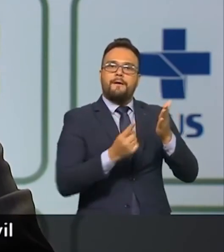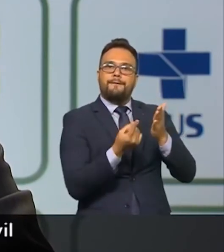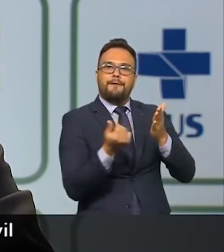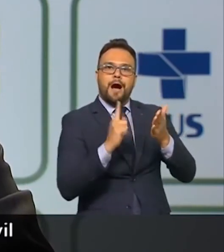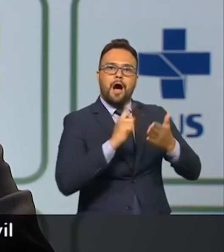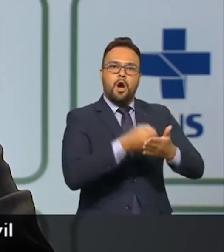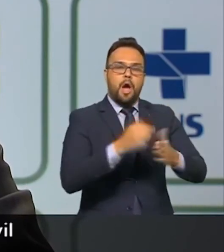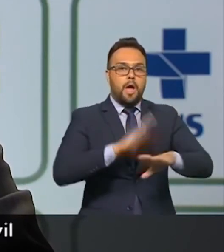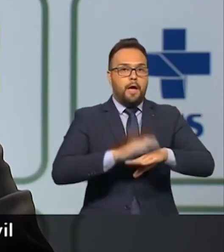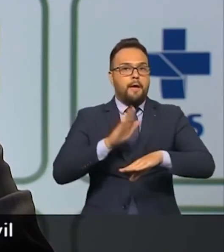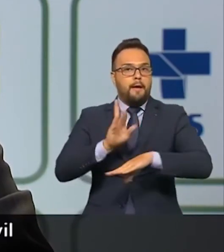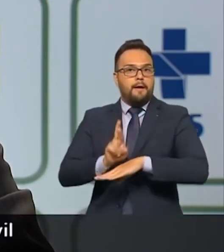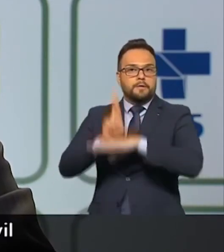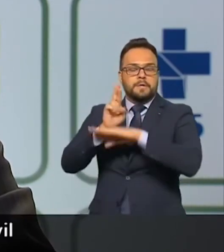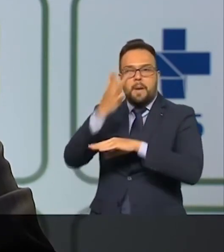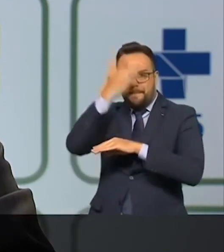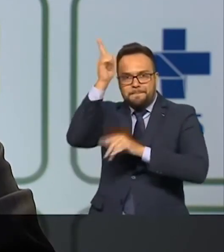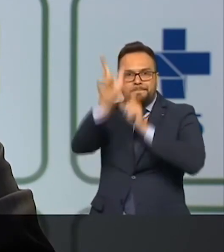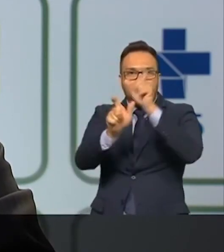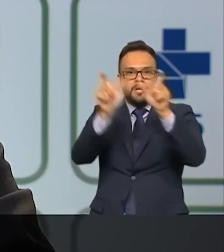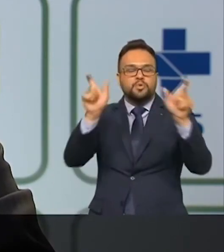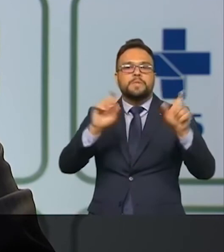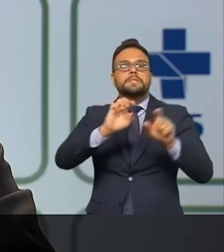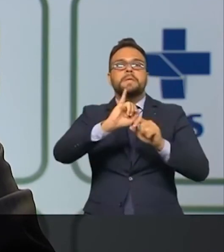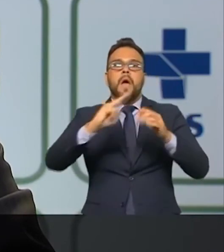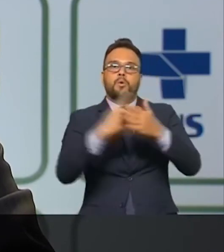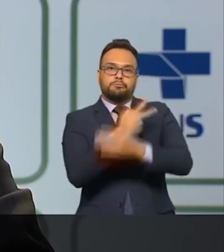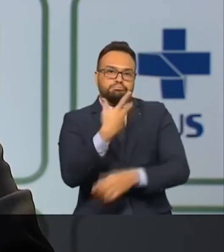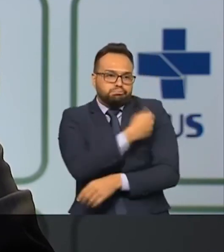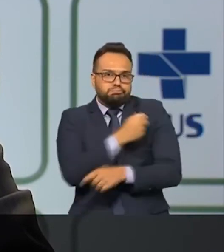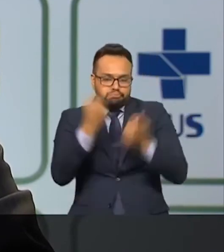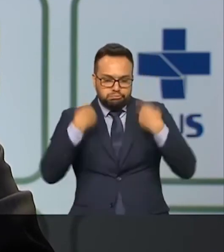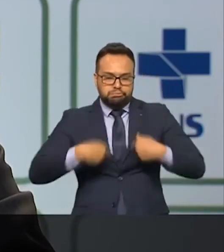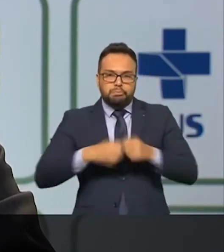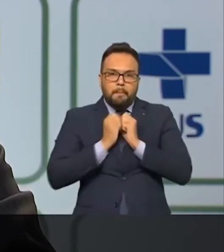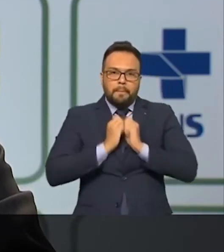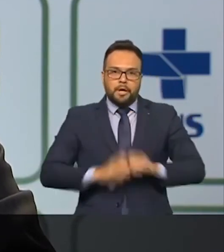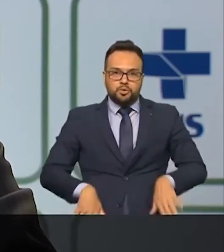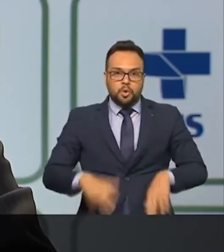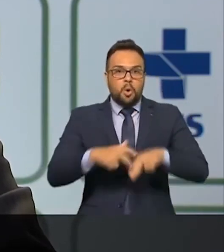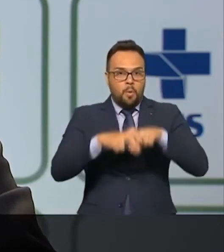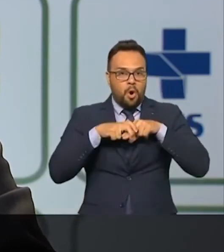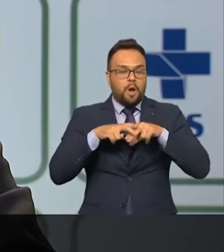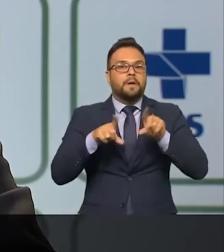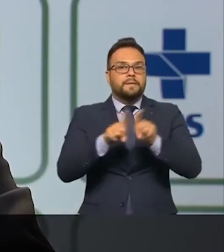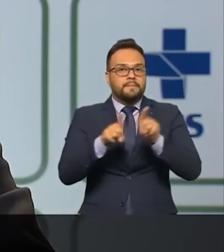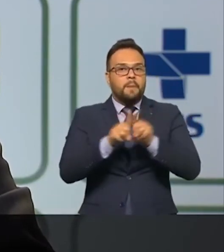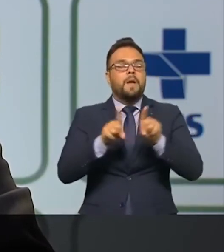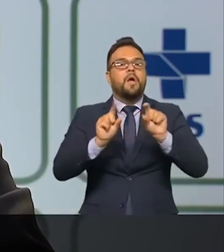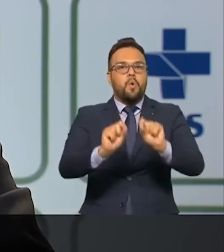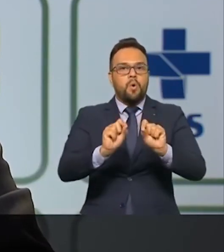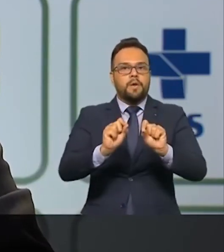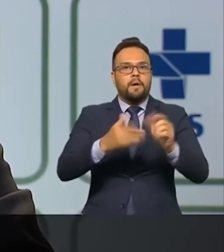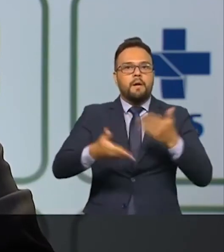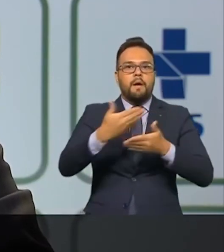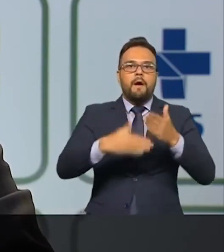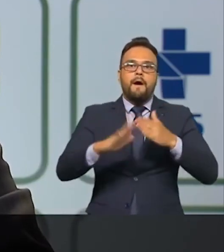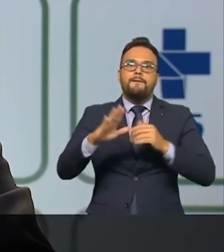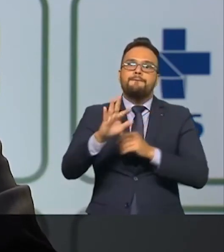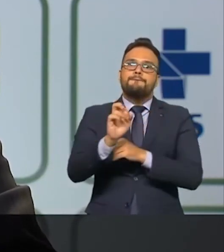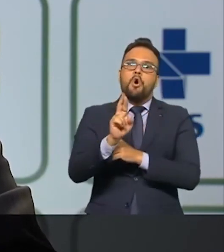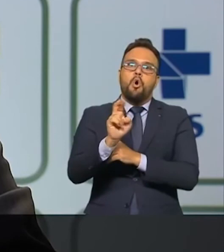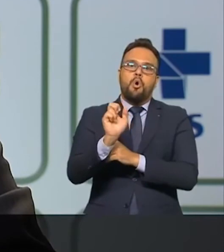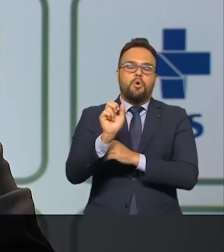de responsabilização civil por efeitos colaterais advindos da vacinação, transferência do foro de